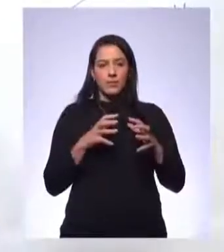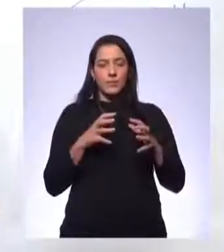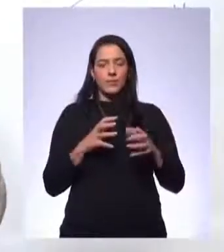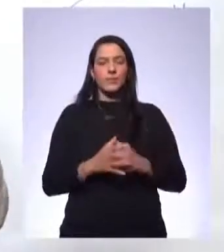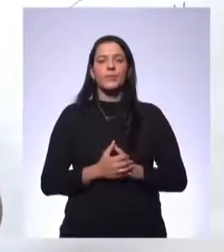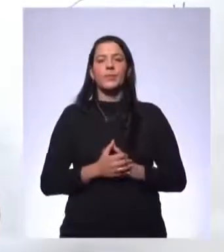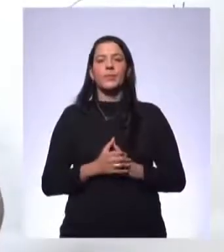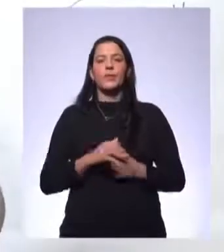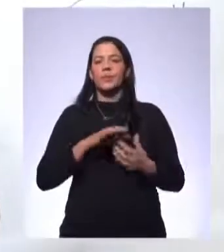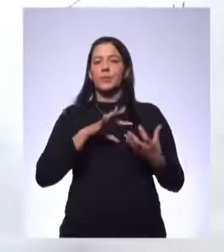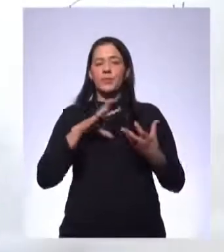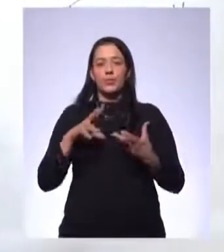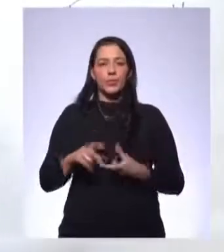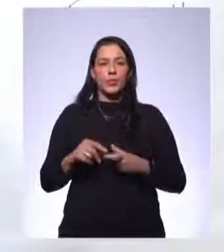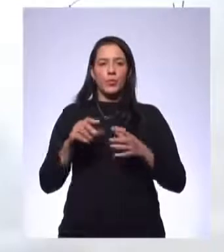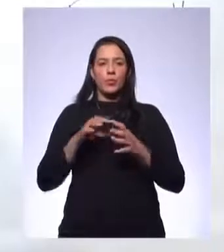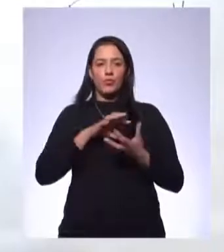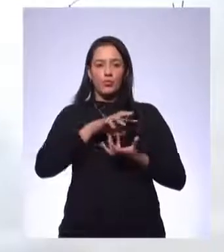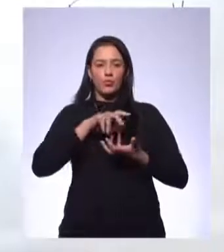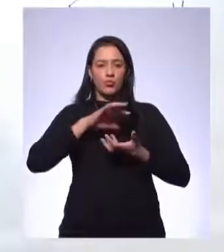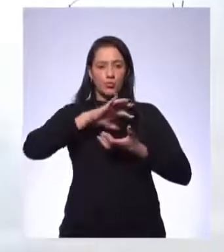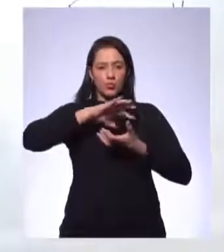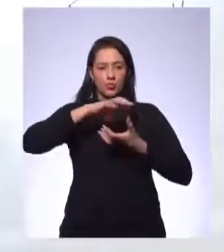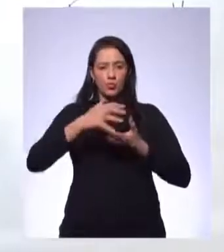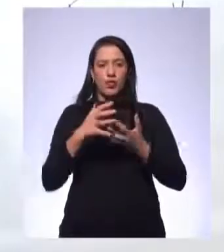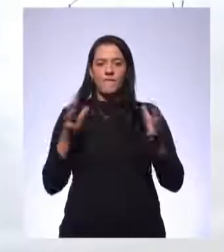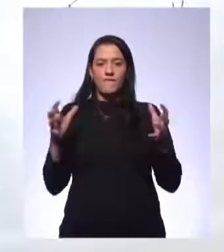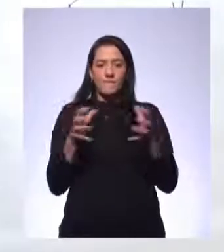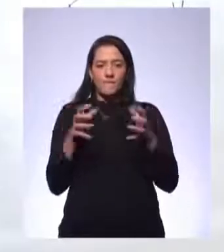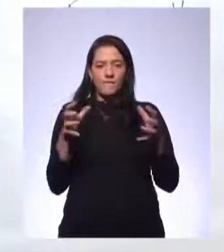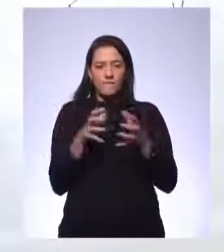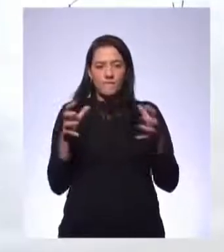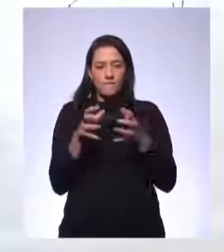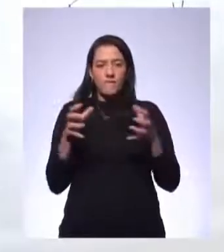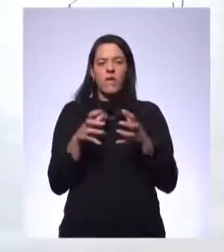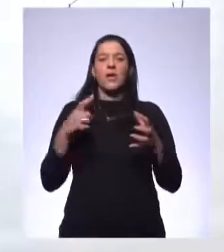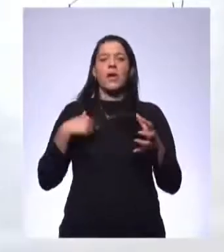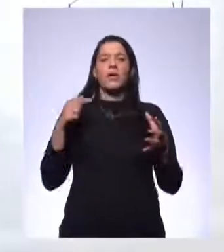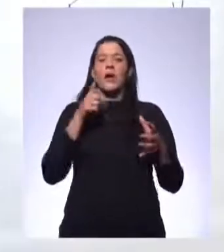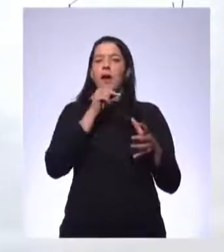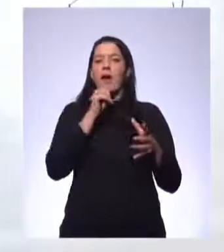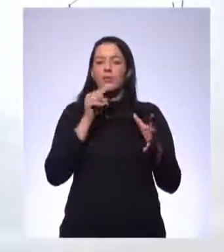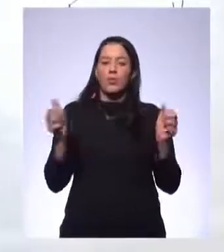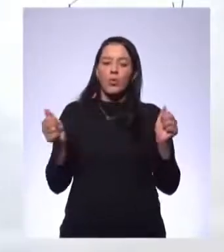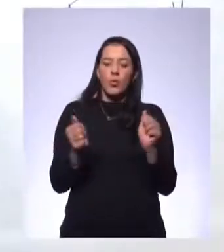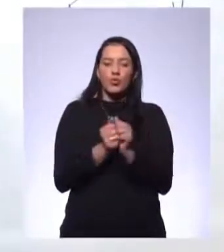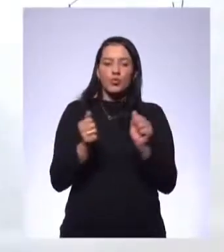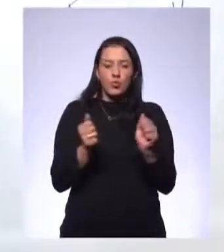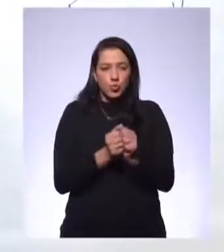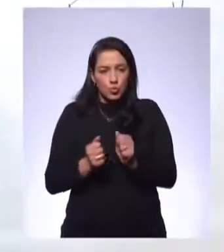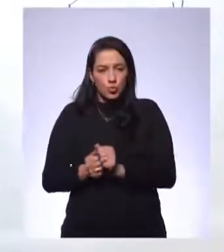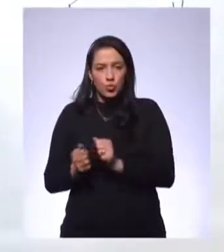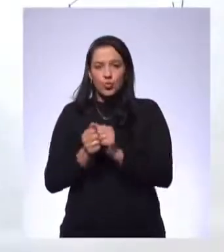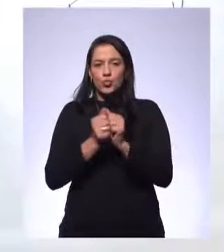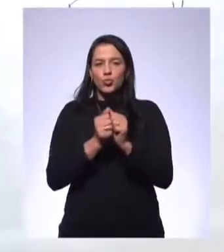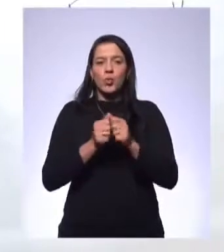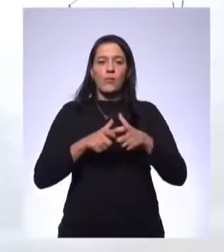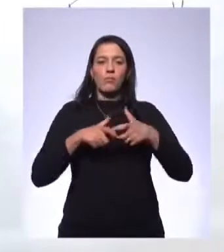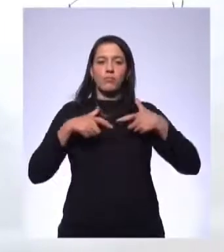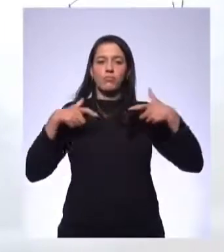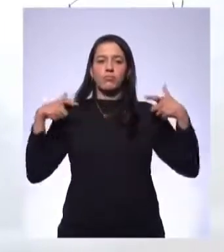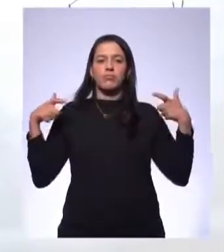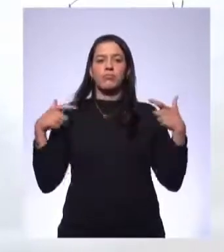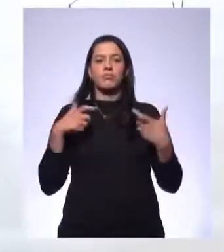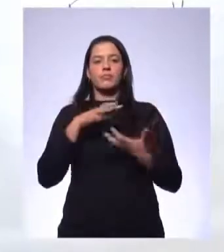atmosfera força a água a se juntar e existir em abundância aqui na Terra. As propriedades da